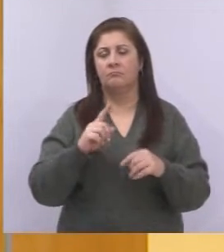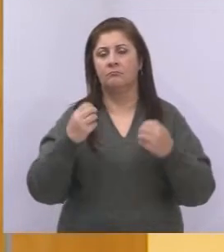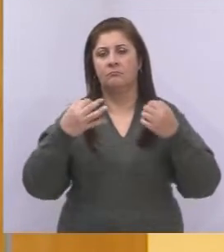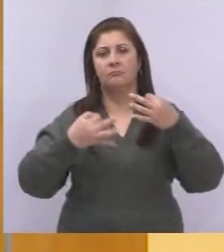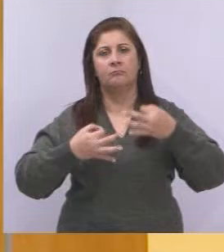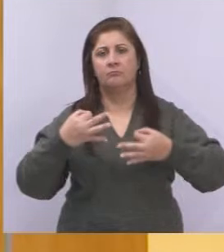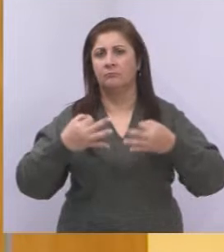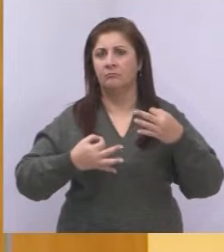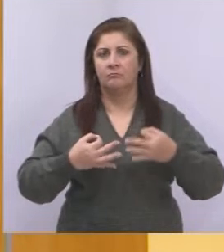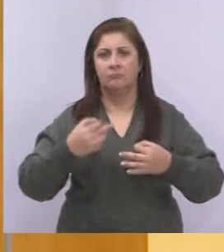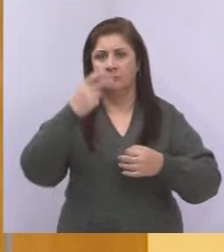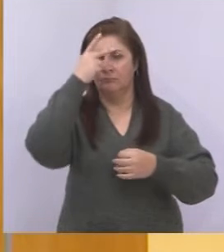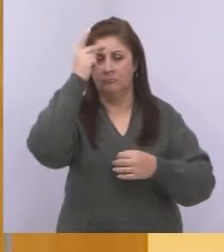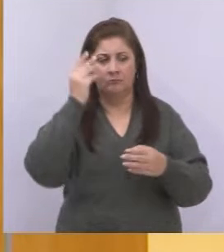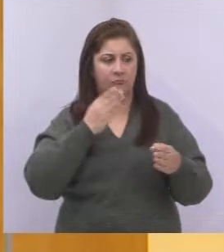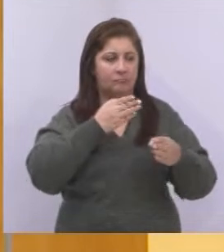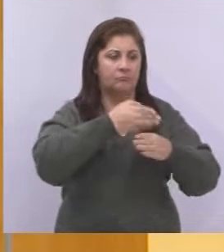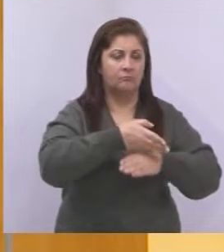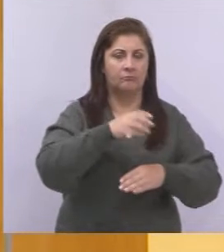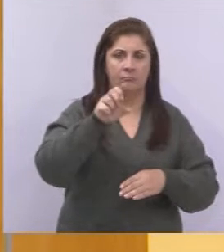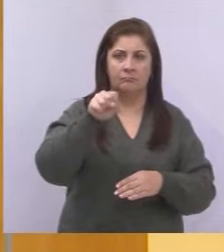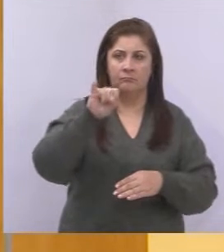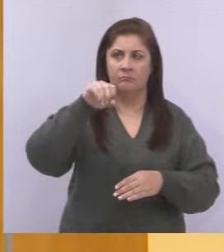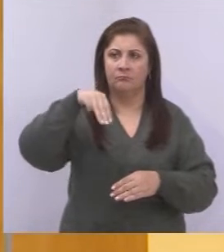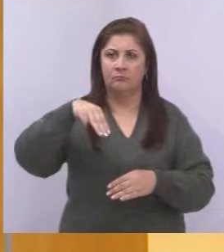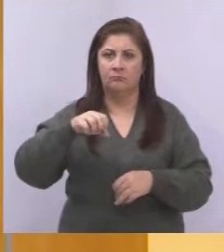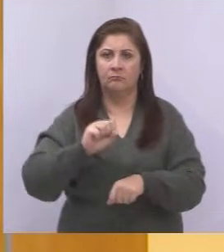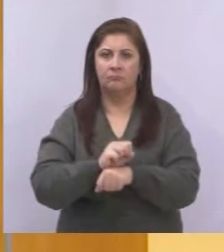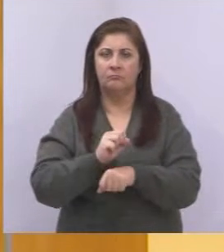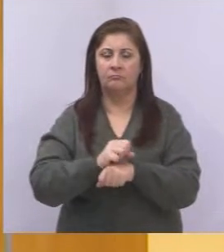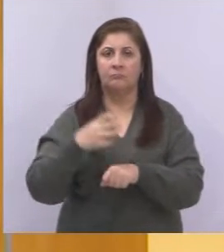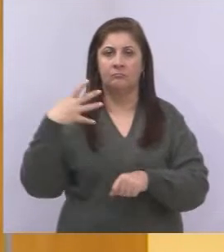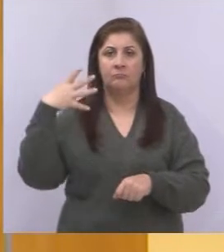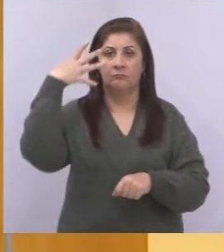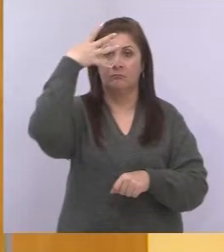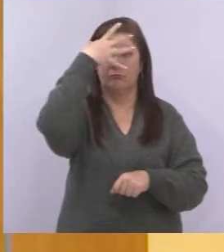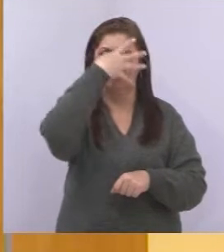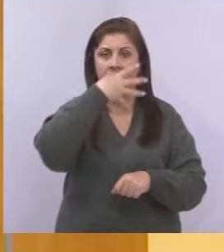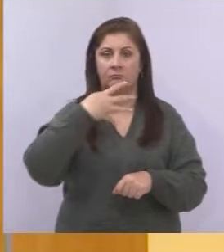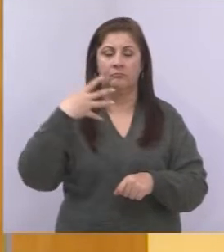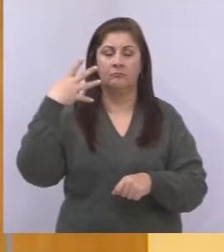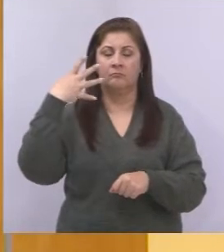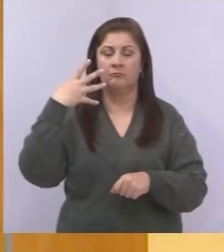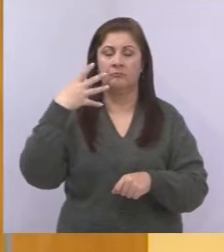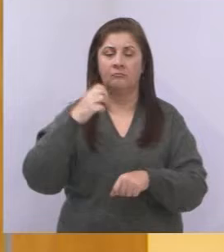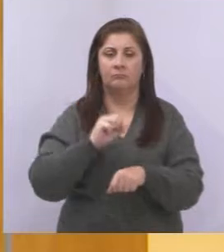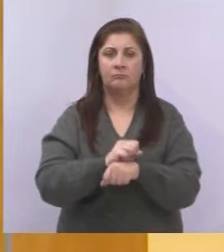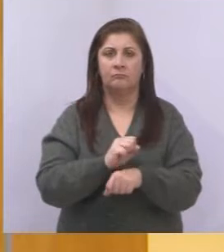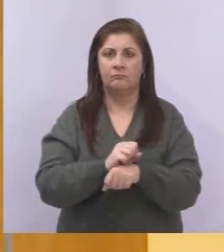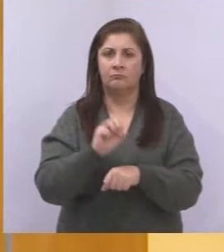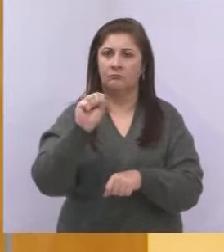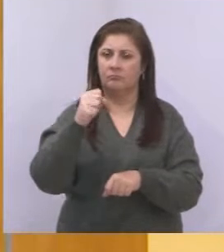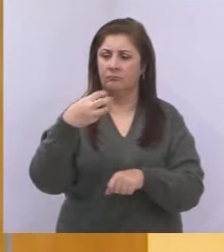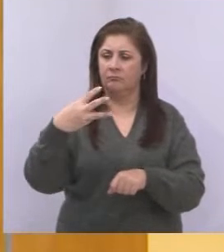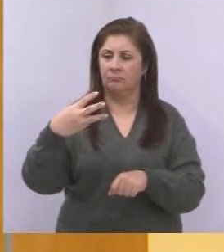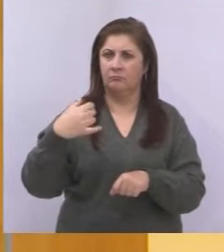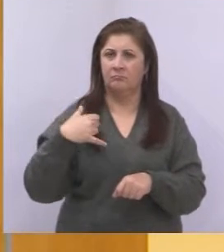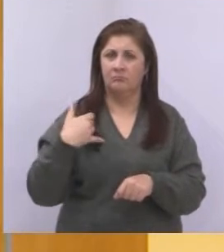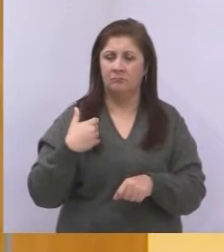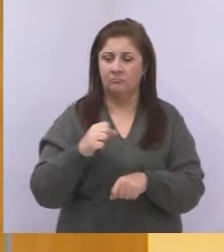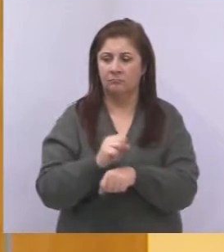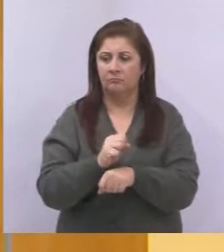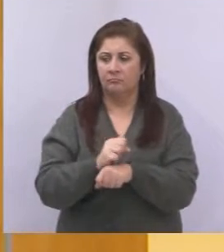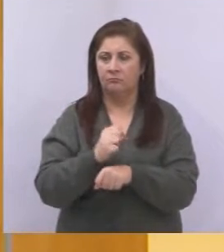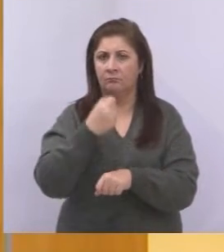idoso chegar ali no Sim e ficar 4 horas a quase 6 horas, né? 83 anos esperando para pegar duas caixinhas